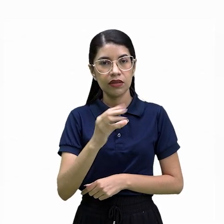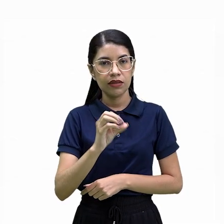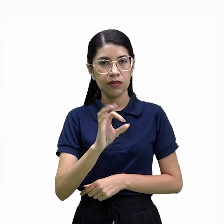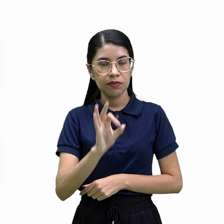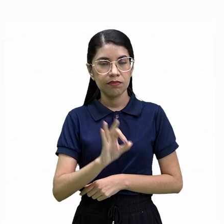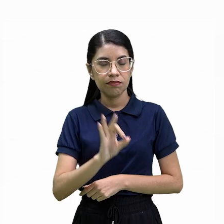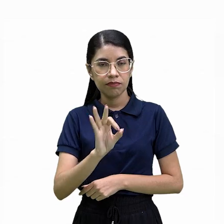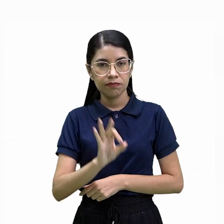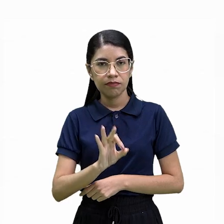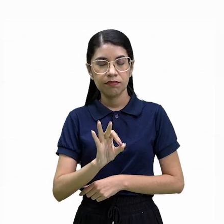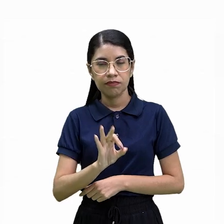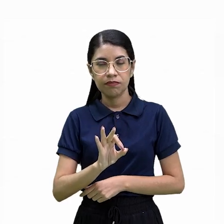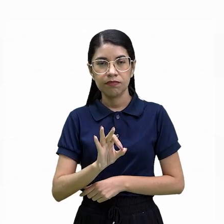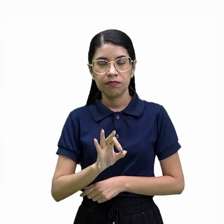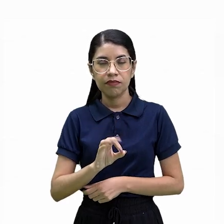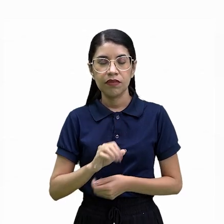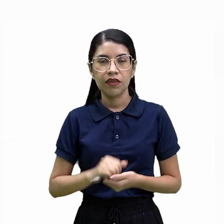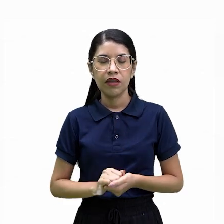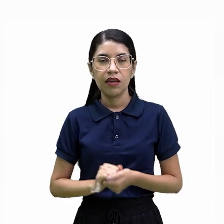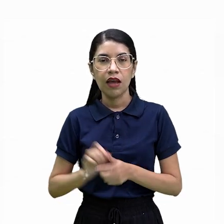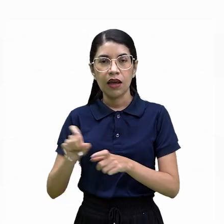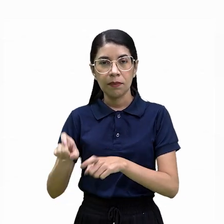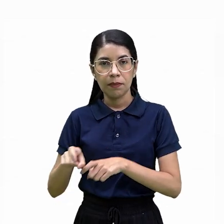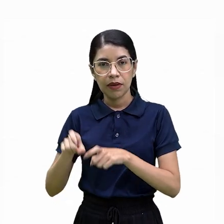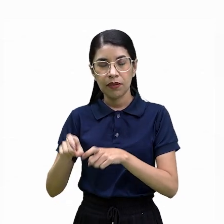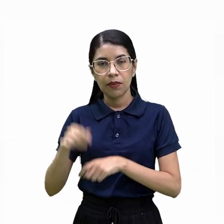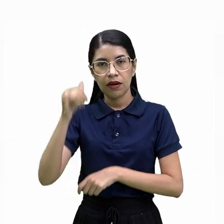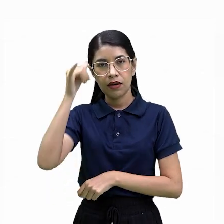57,30%, né? A agropecuária,